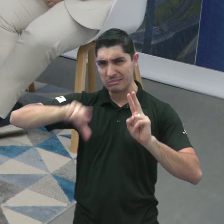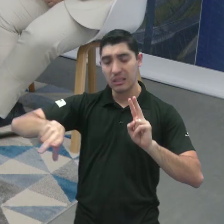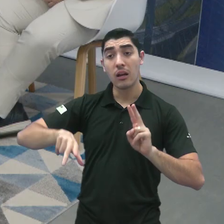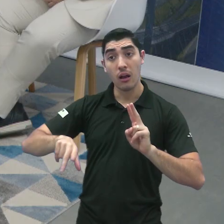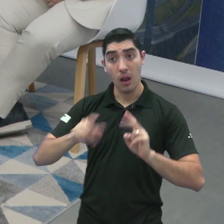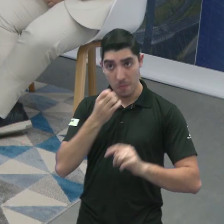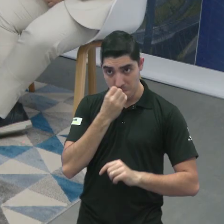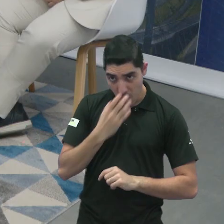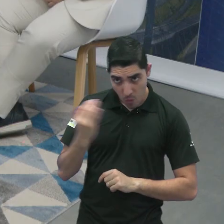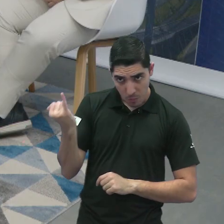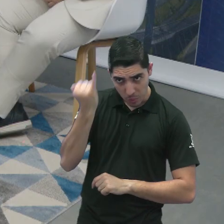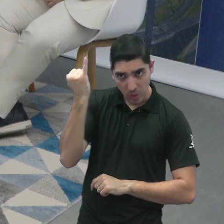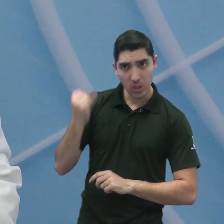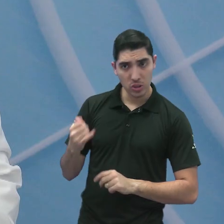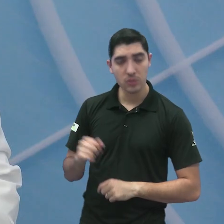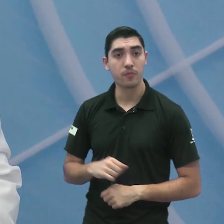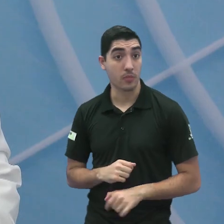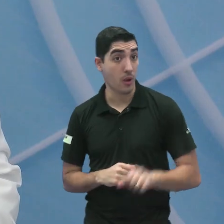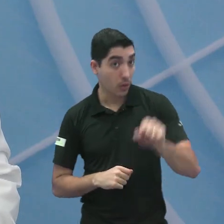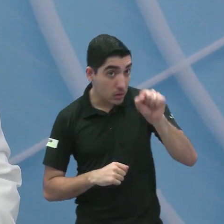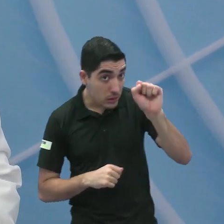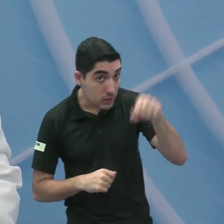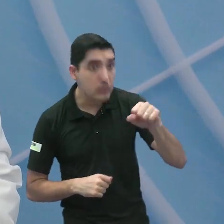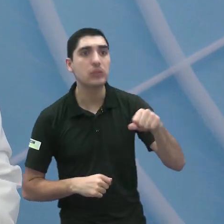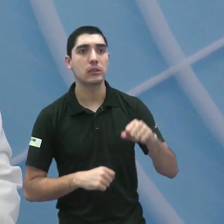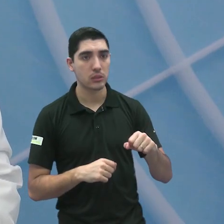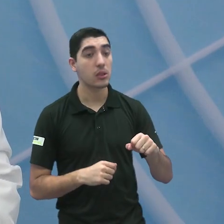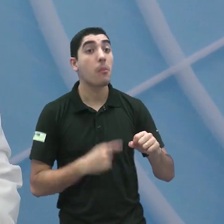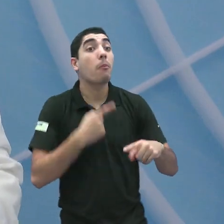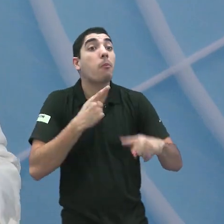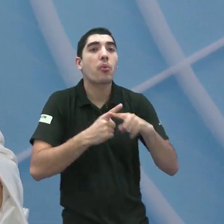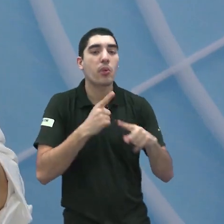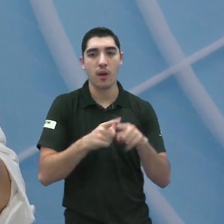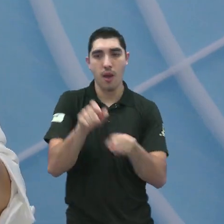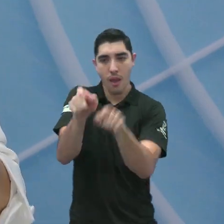Com certeza, porque elas percebem que é possível,